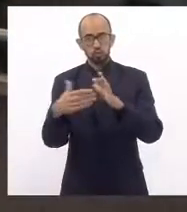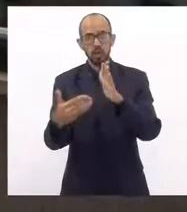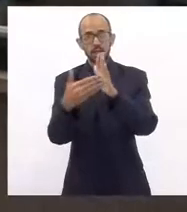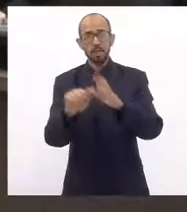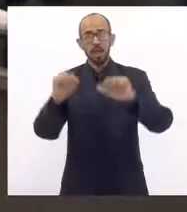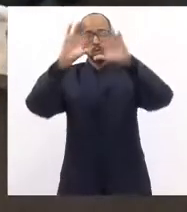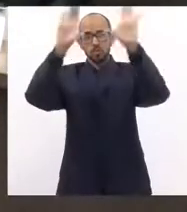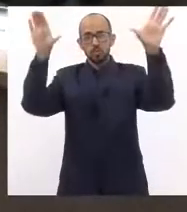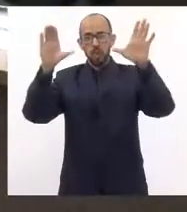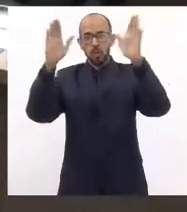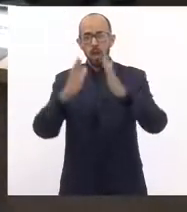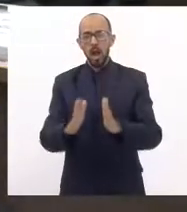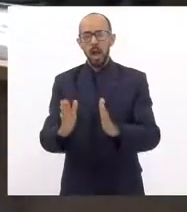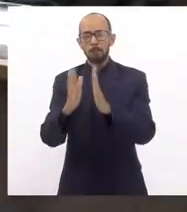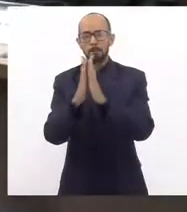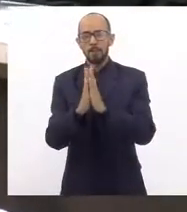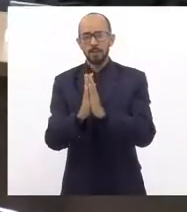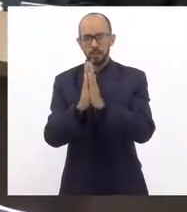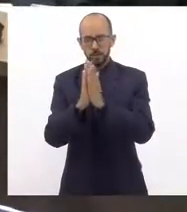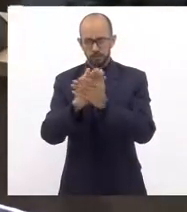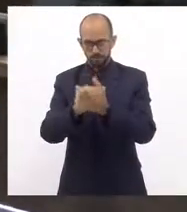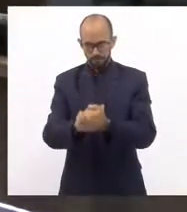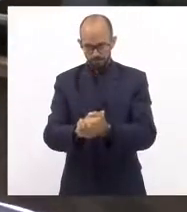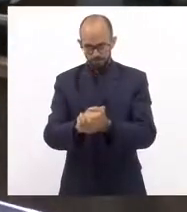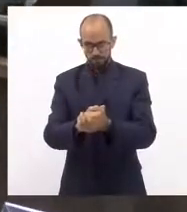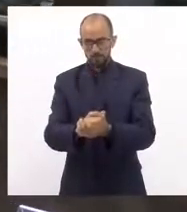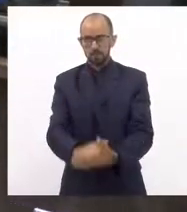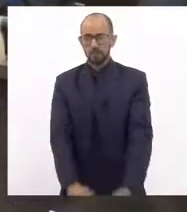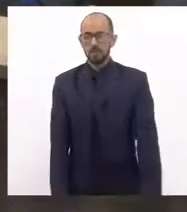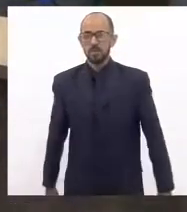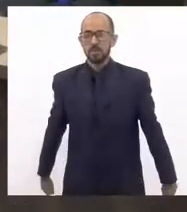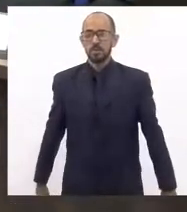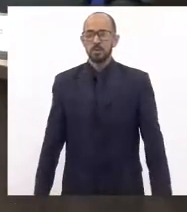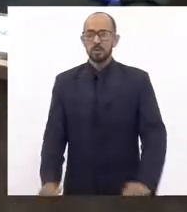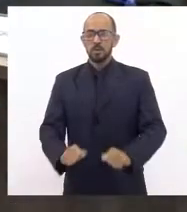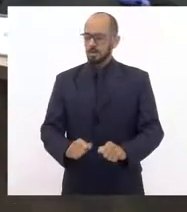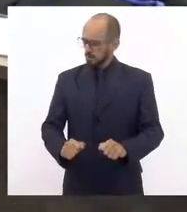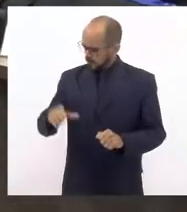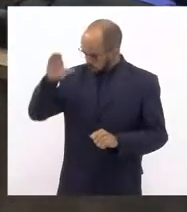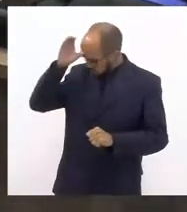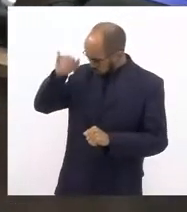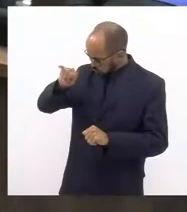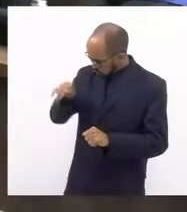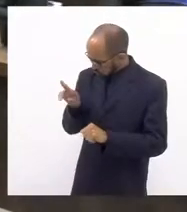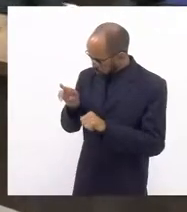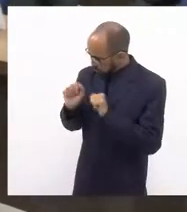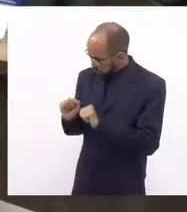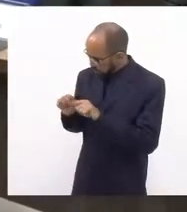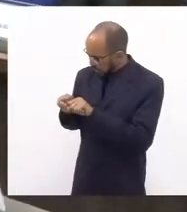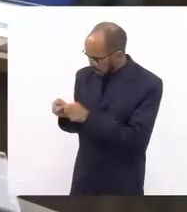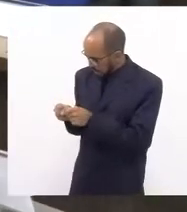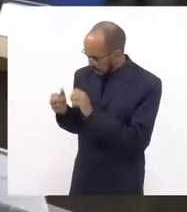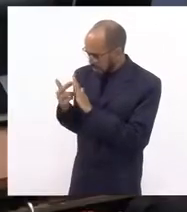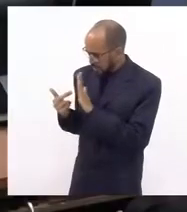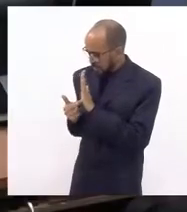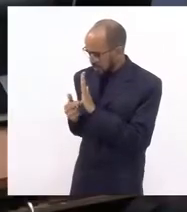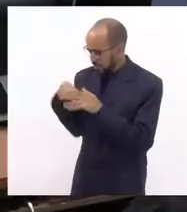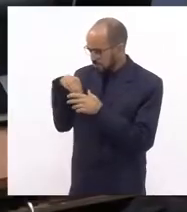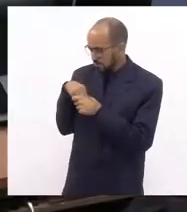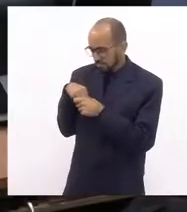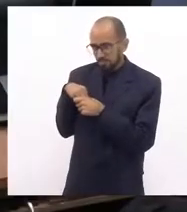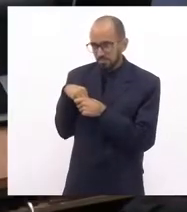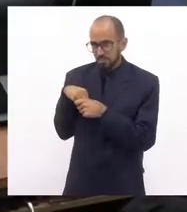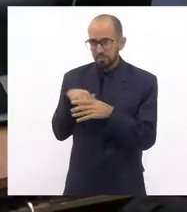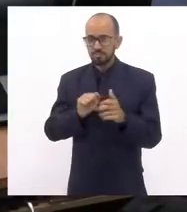céu, amém. Tia, posso quebrar um protocolo? Se for rapidinho... Um minuto, eu vou dar só um minuto. Eu queria que